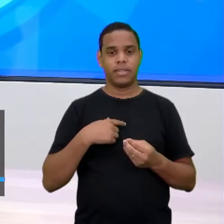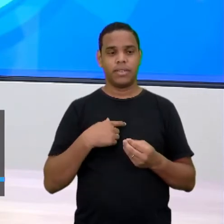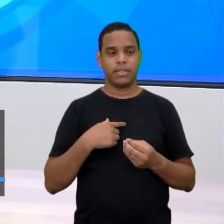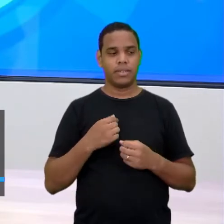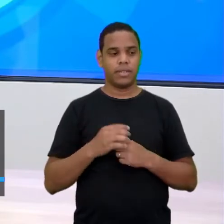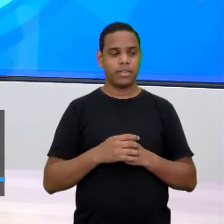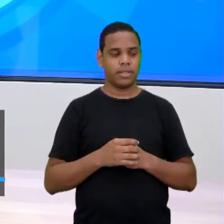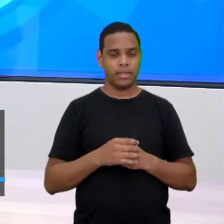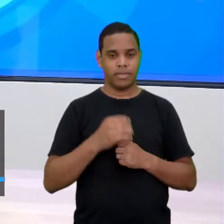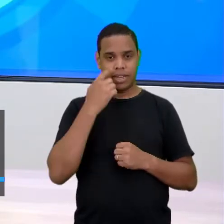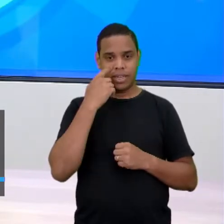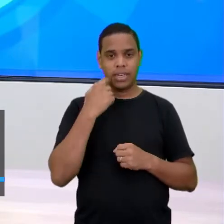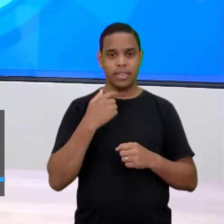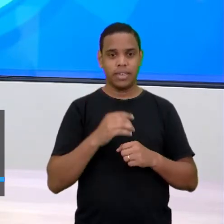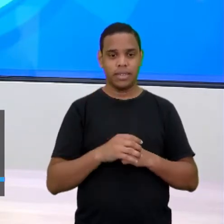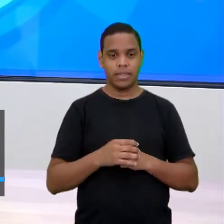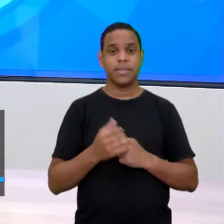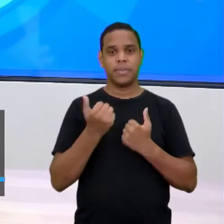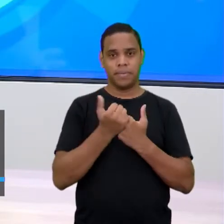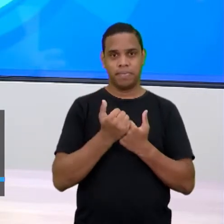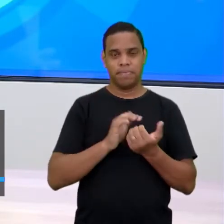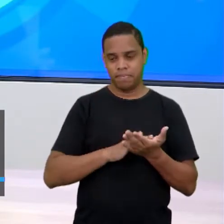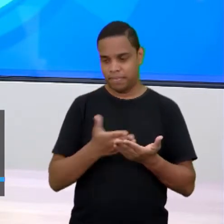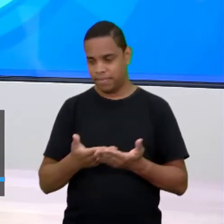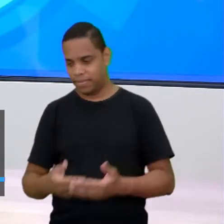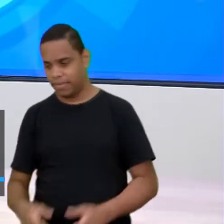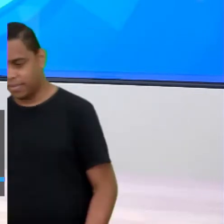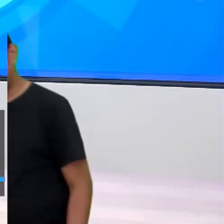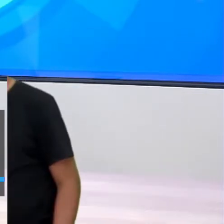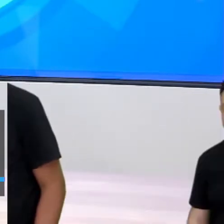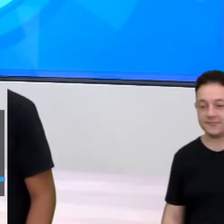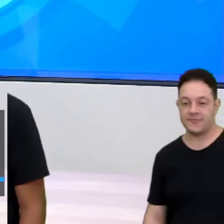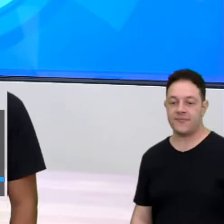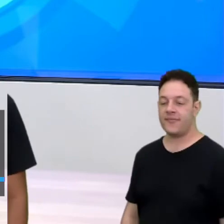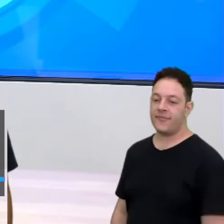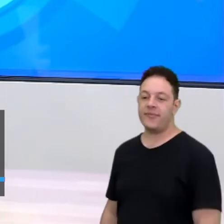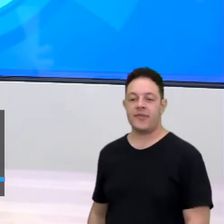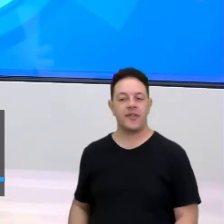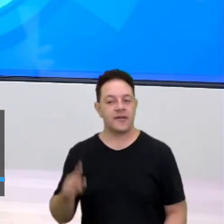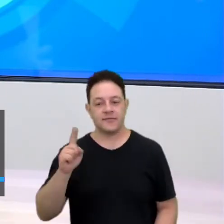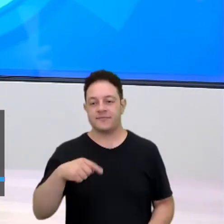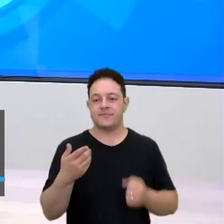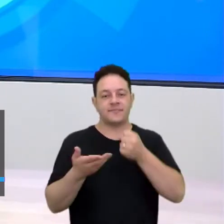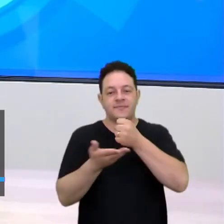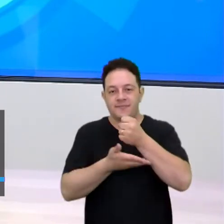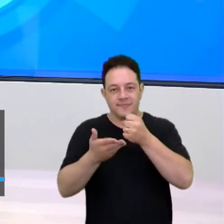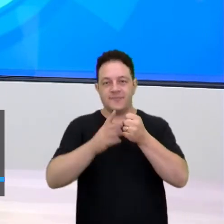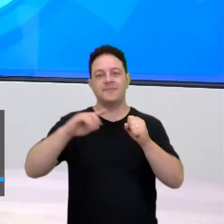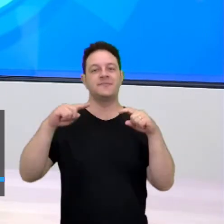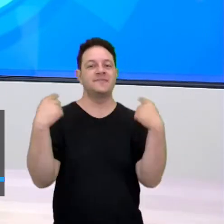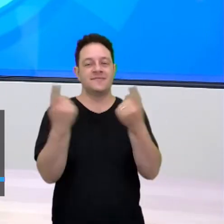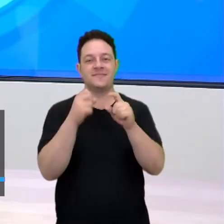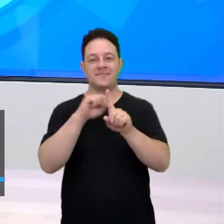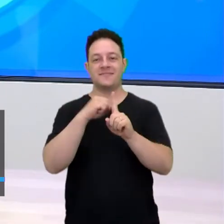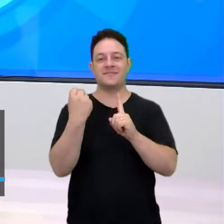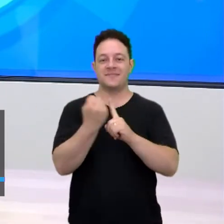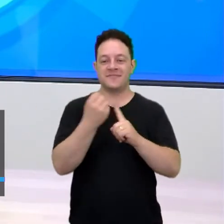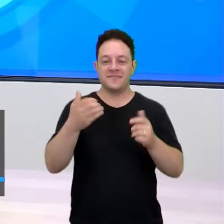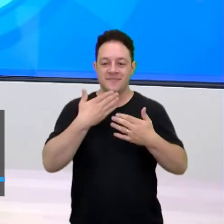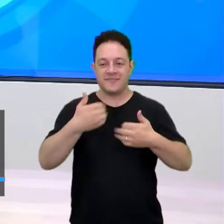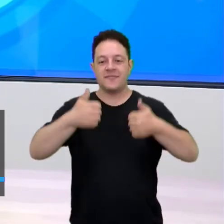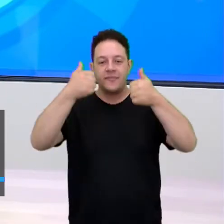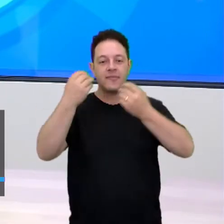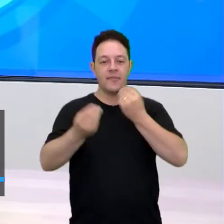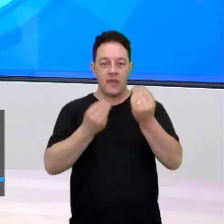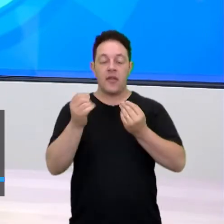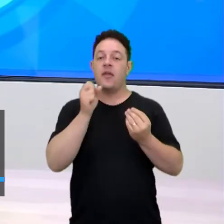formação educacional de um país, né, é o princípio aí básico aí para uma sociedade melhor, né? Então, quando nós temos aí uma educação